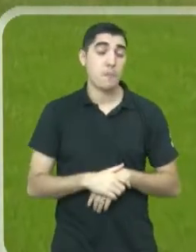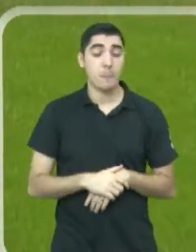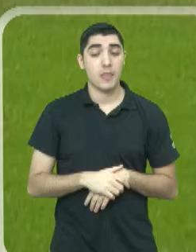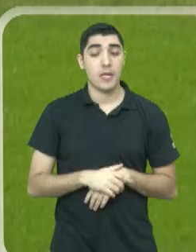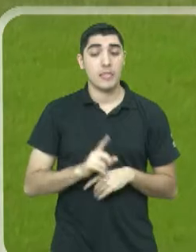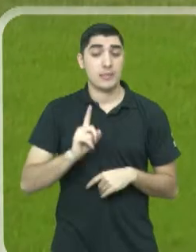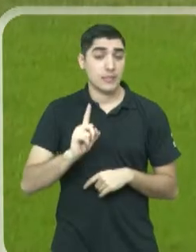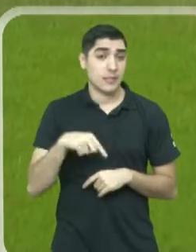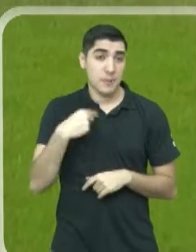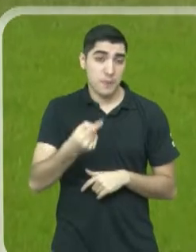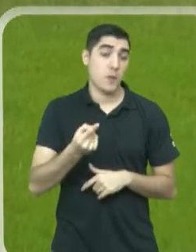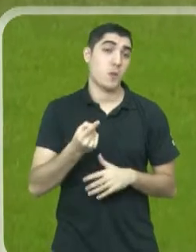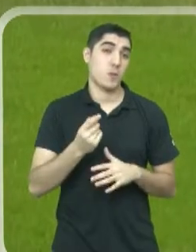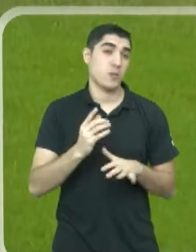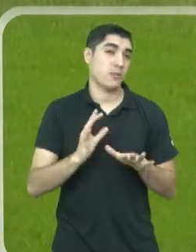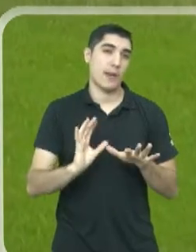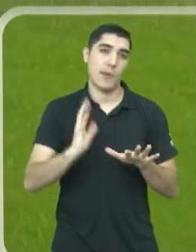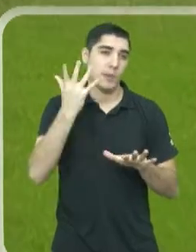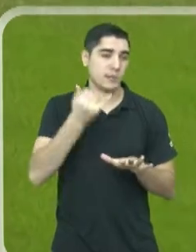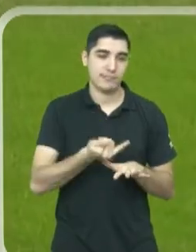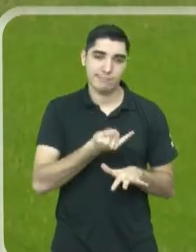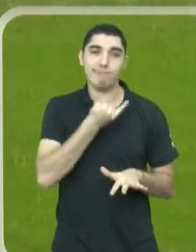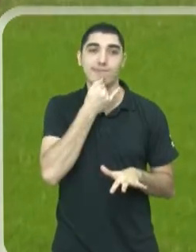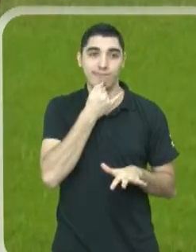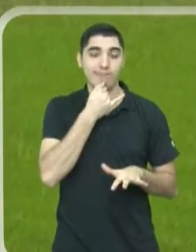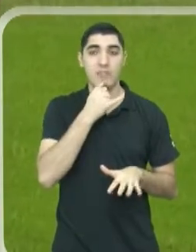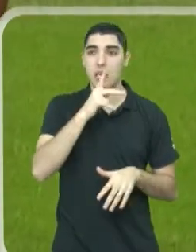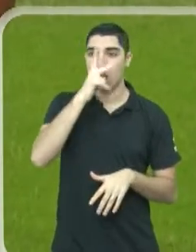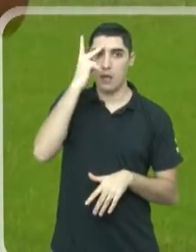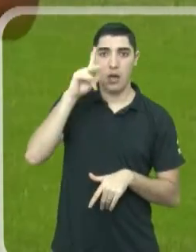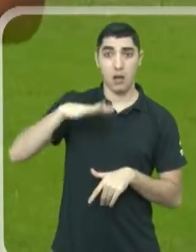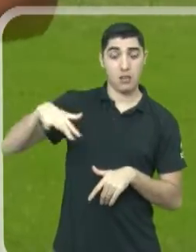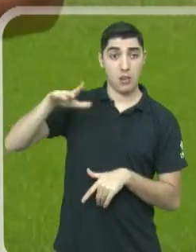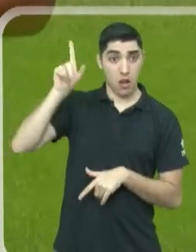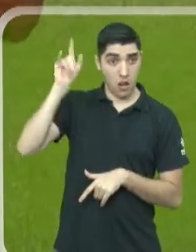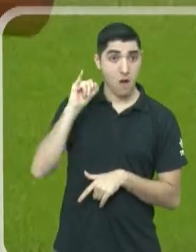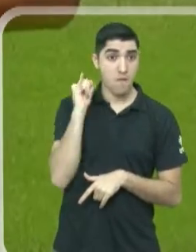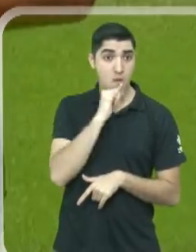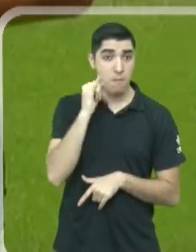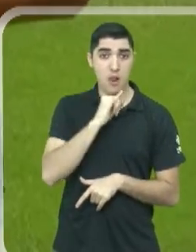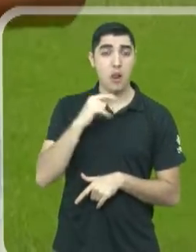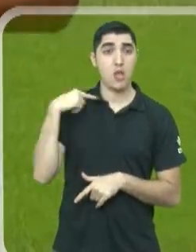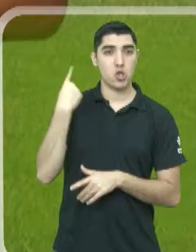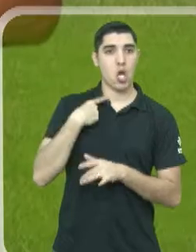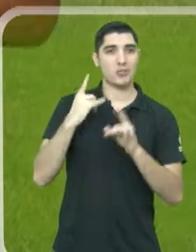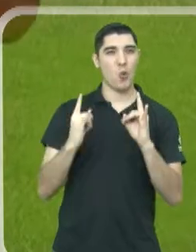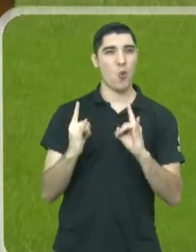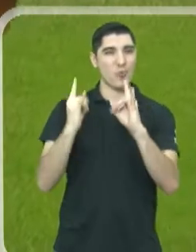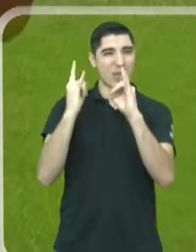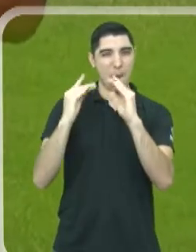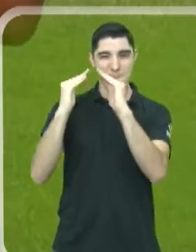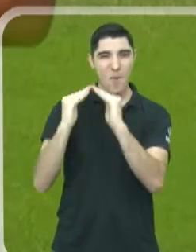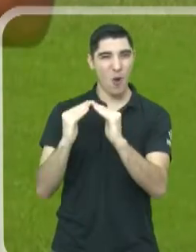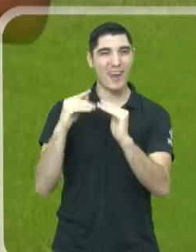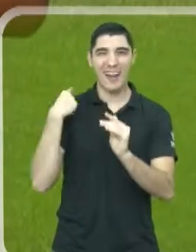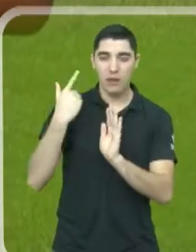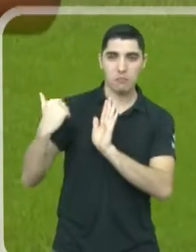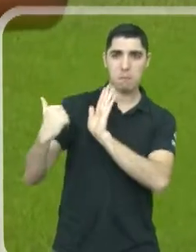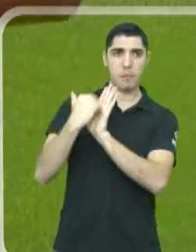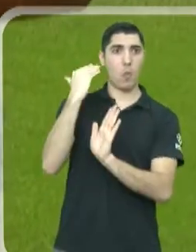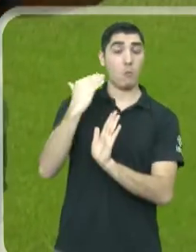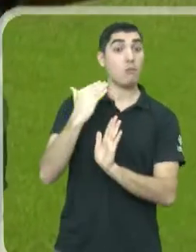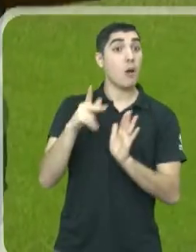aconteceu um caso muito triste, nós fomos despejados do hotel que nós morávamos lá nas Laranjeiras. Né? Eu fui capa do jornal o